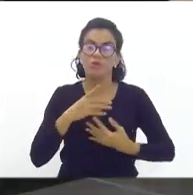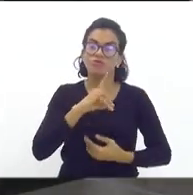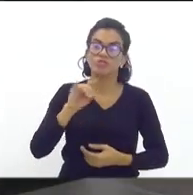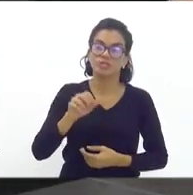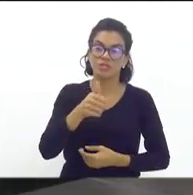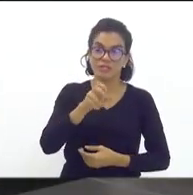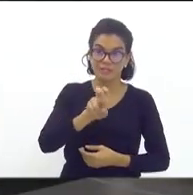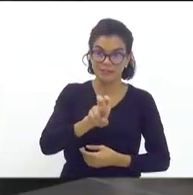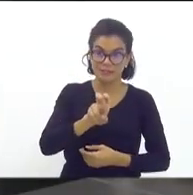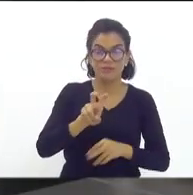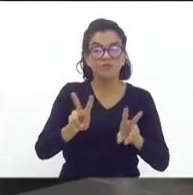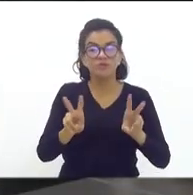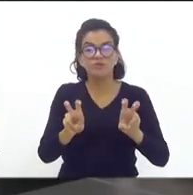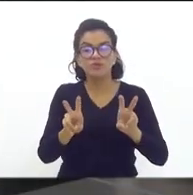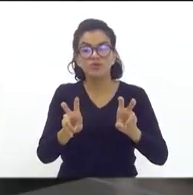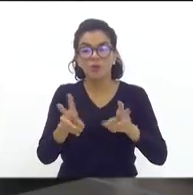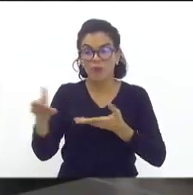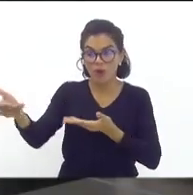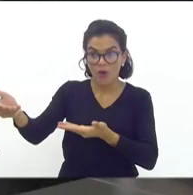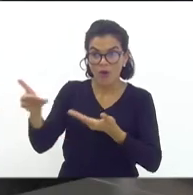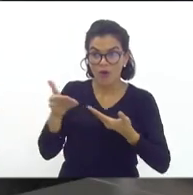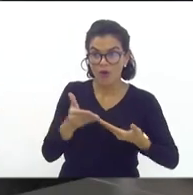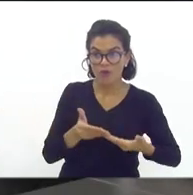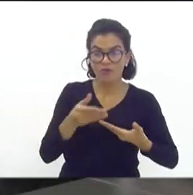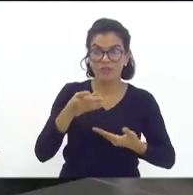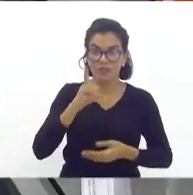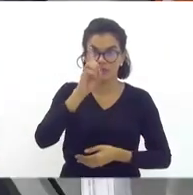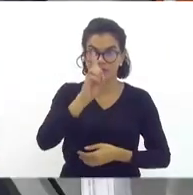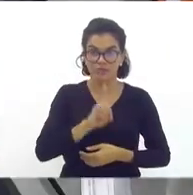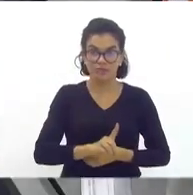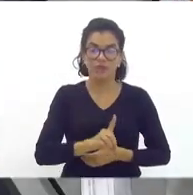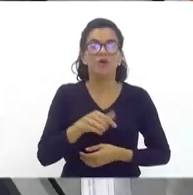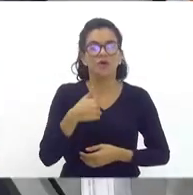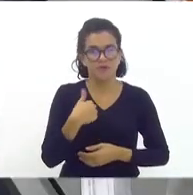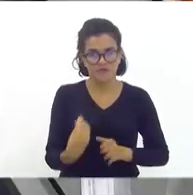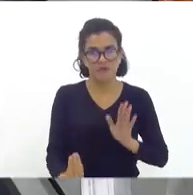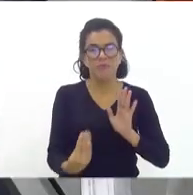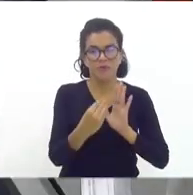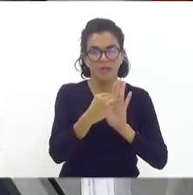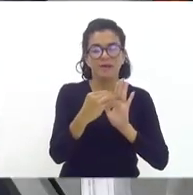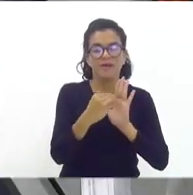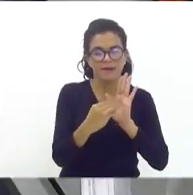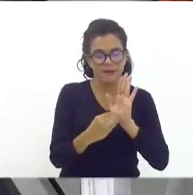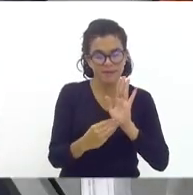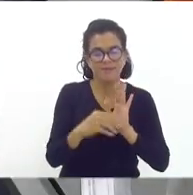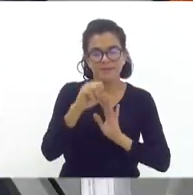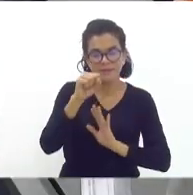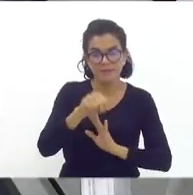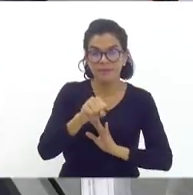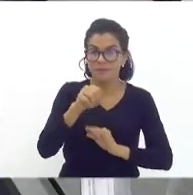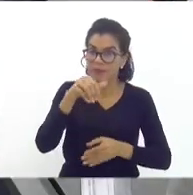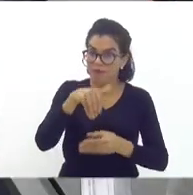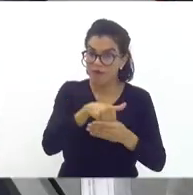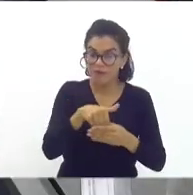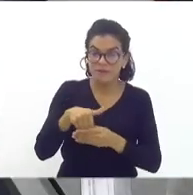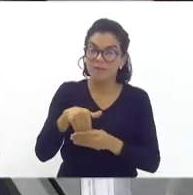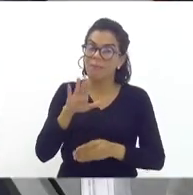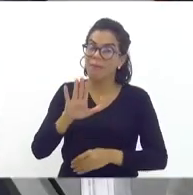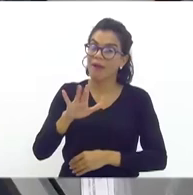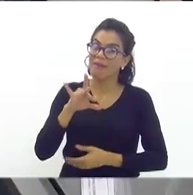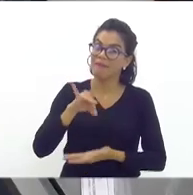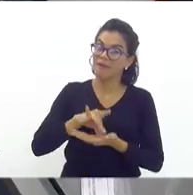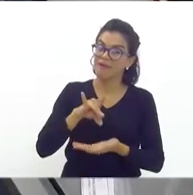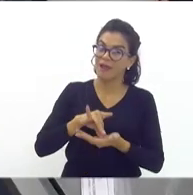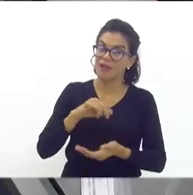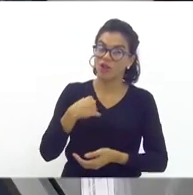e no que diz respeito à convocação da diretora eu vou colocar para deliberação dos colegas mas entendo que nós não esgotamos